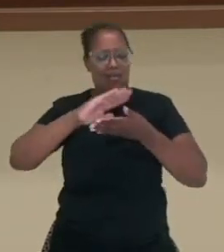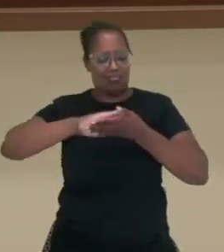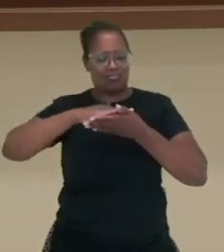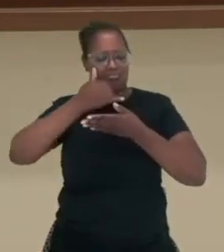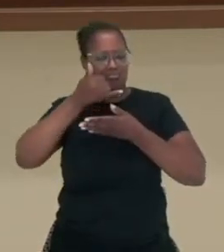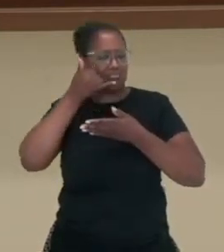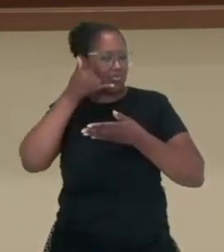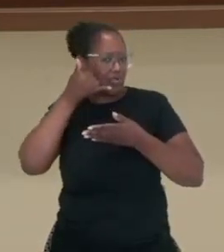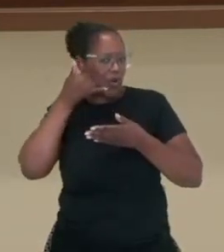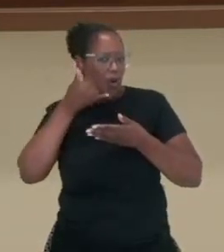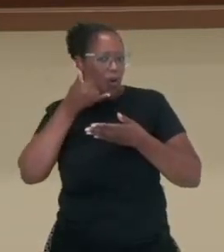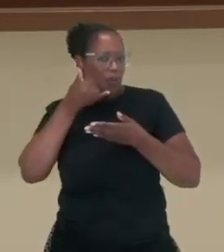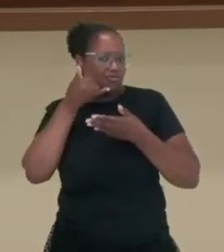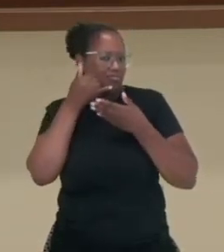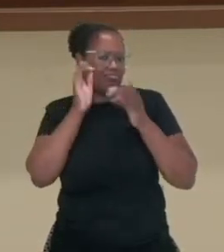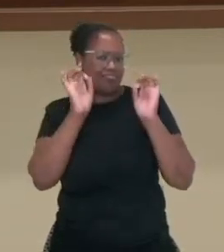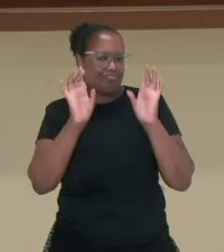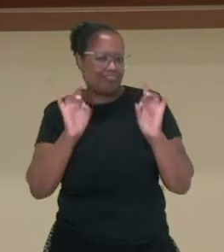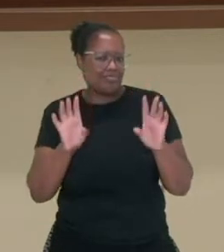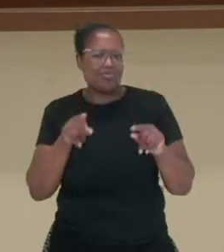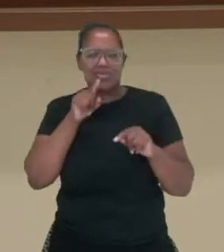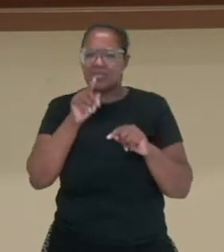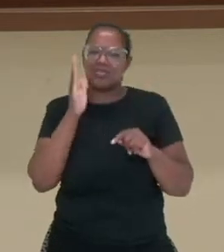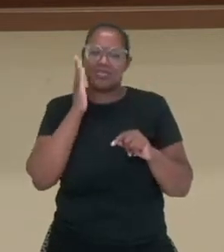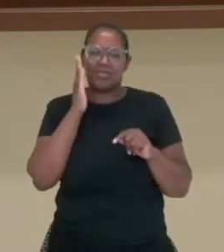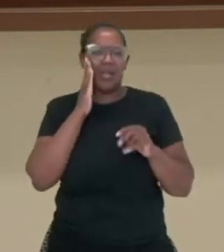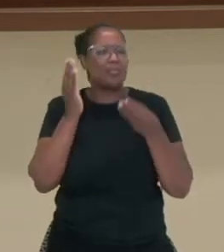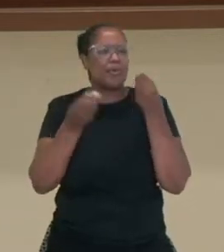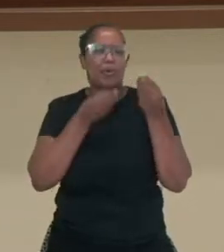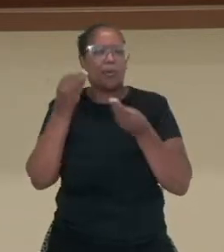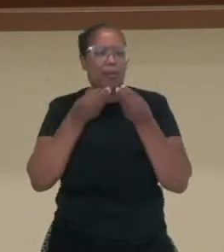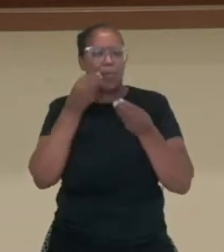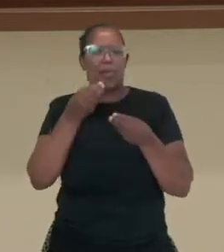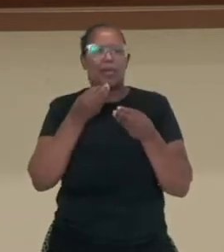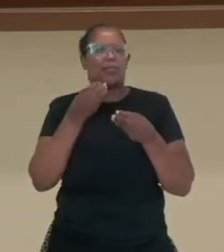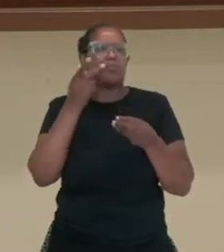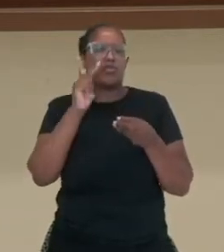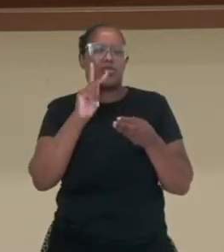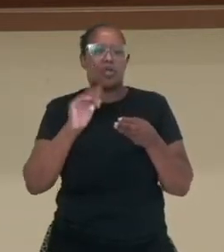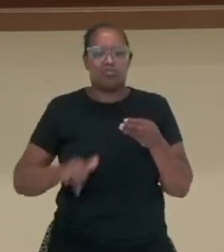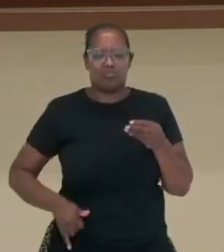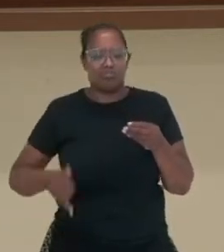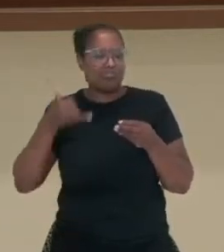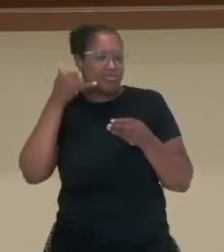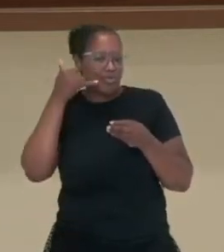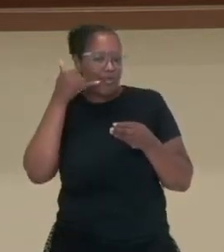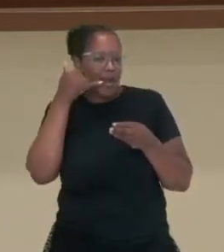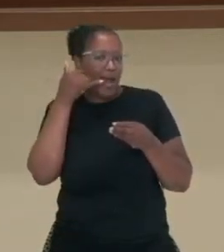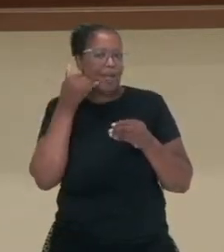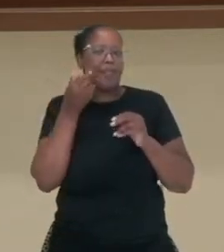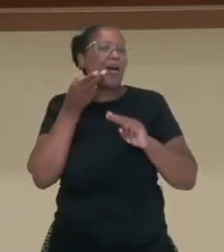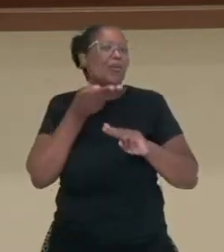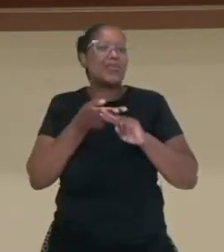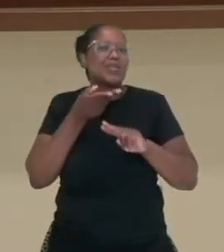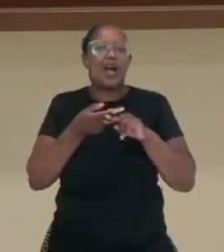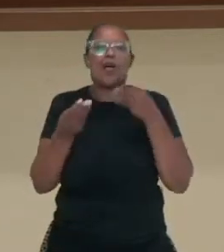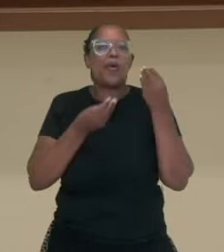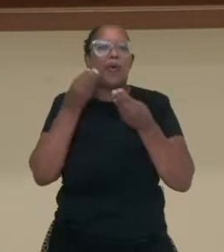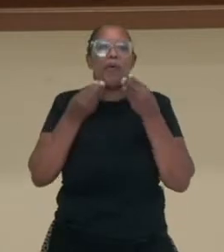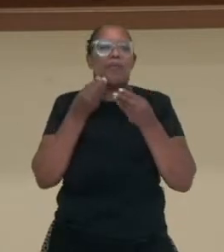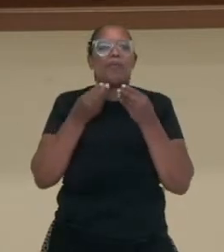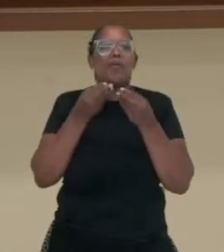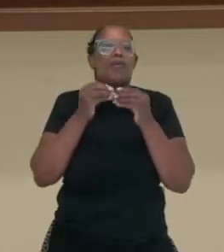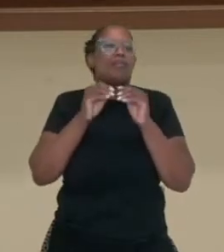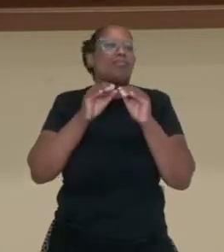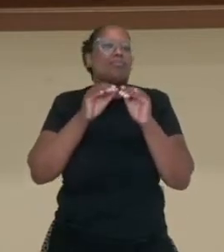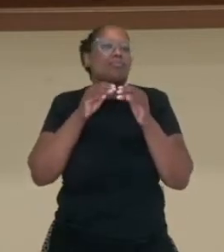E você sabe como que o seu smartphone funciona? Como que é o funcionamento básico dele?